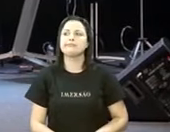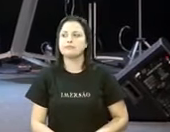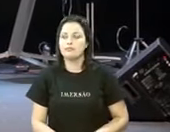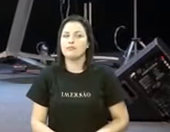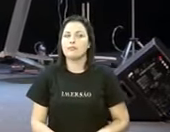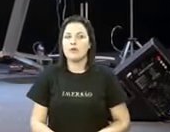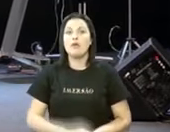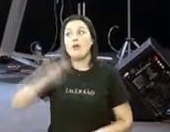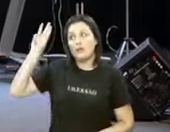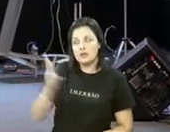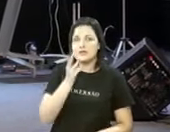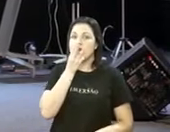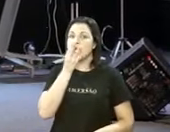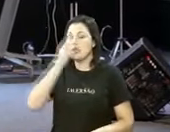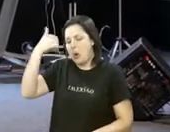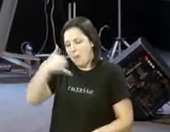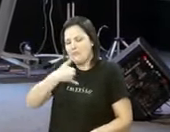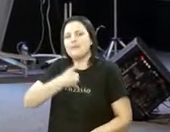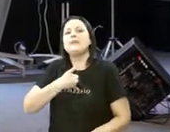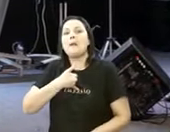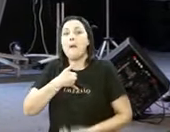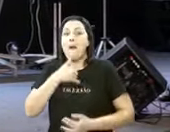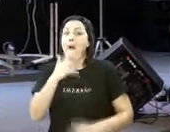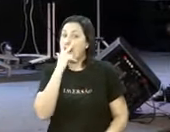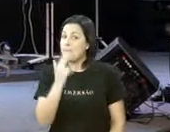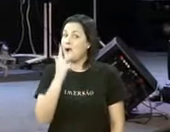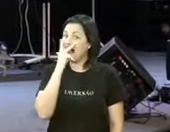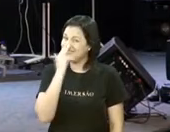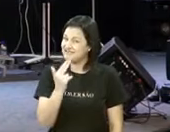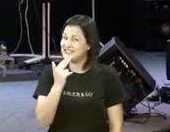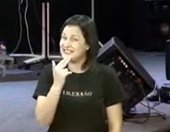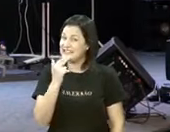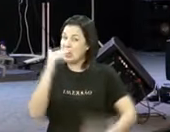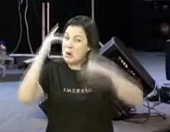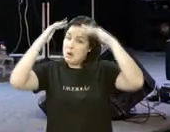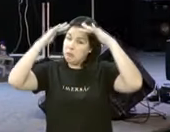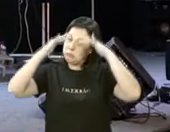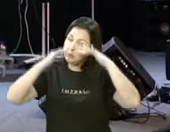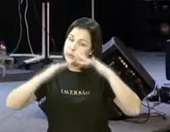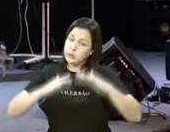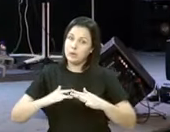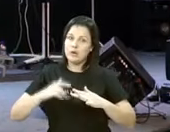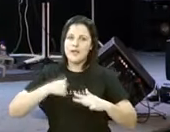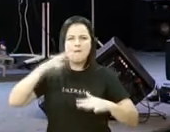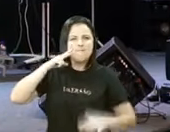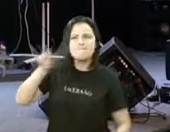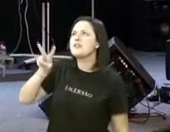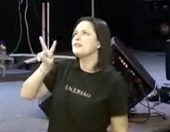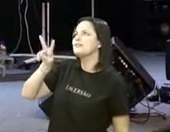me dizendo: no período que tudo pareceu cair, eu vi o